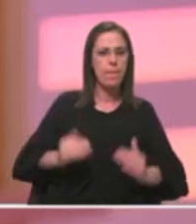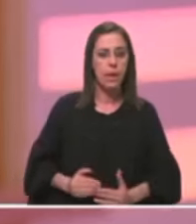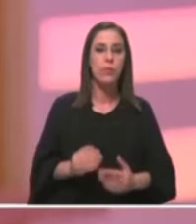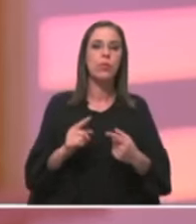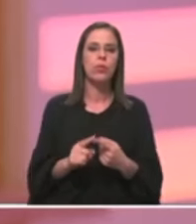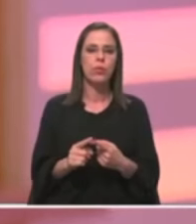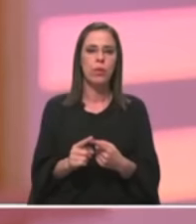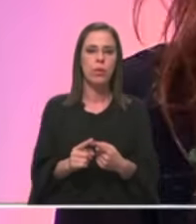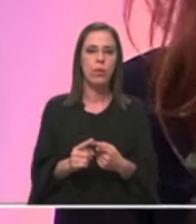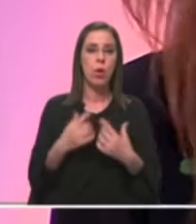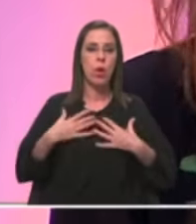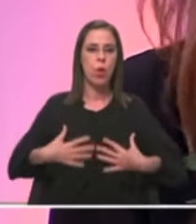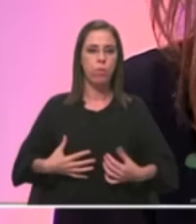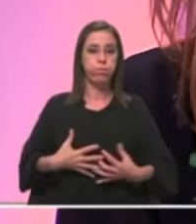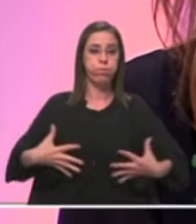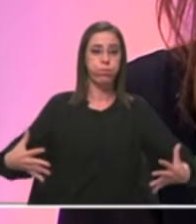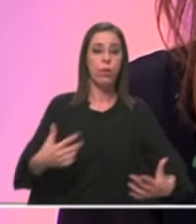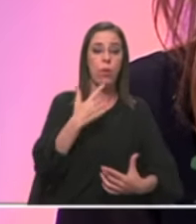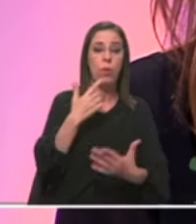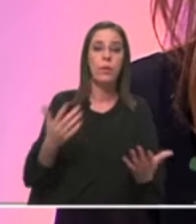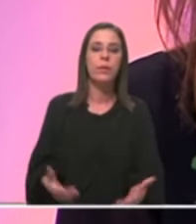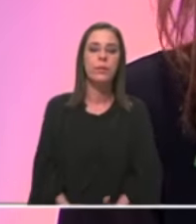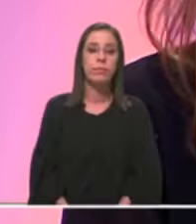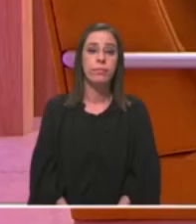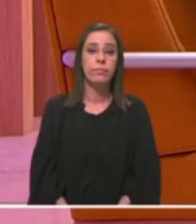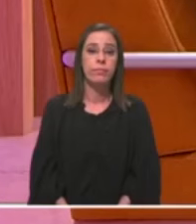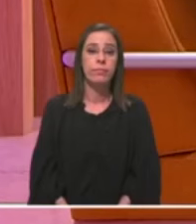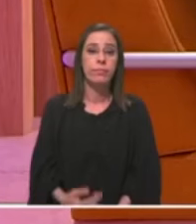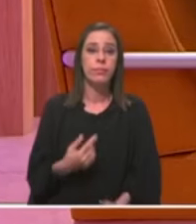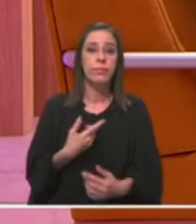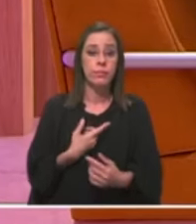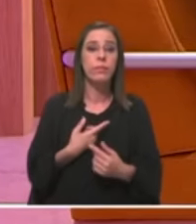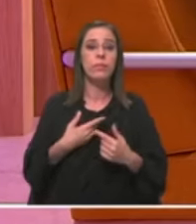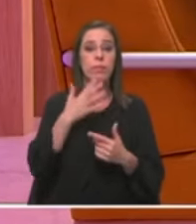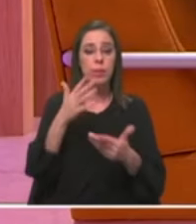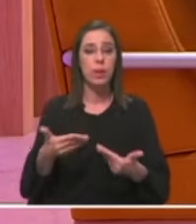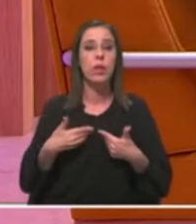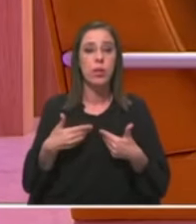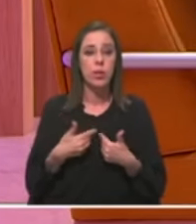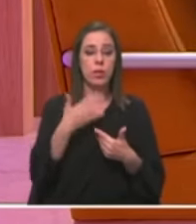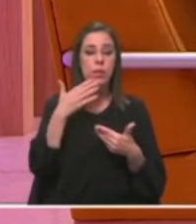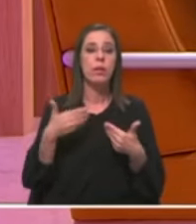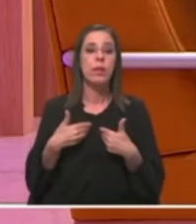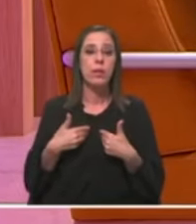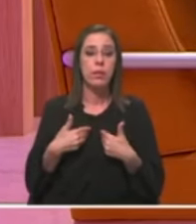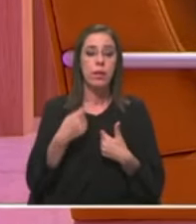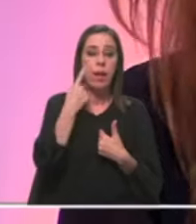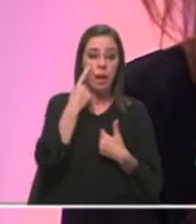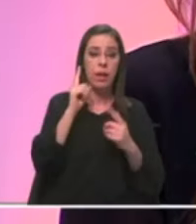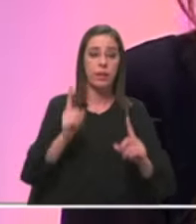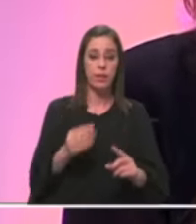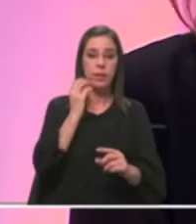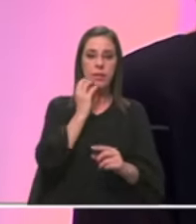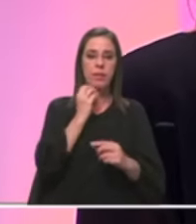hh o corpo a enchar imenso eh então tive mesmo que goar pedir ajuda e prestar atenção porque